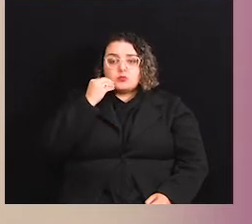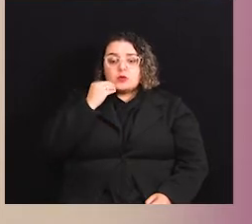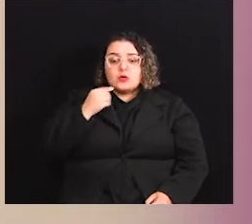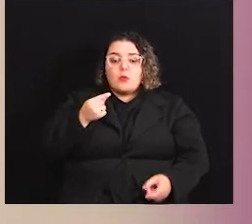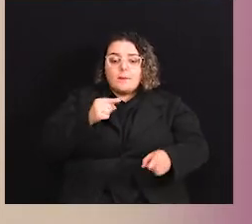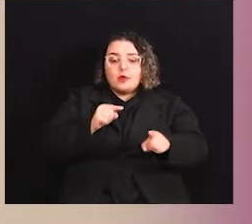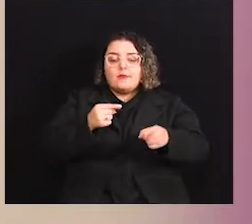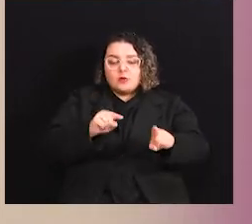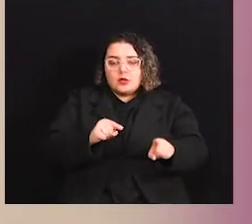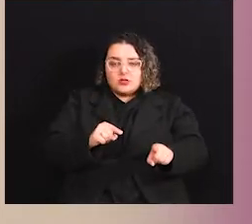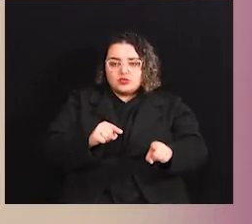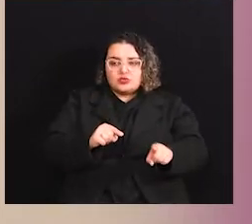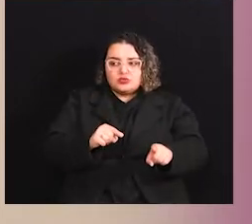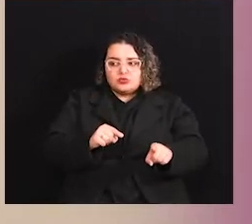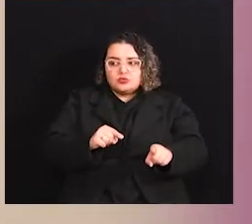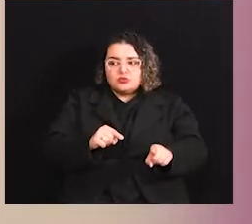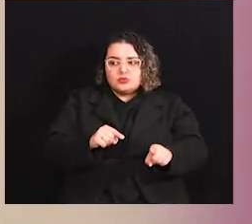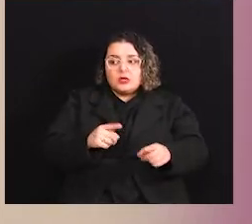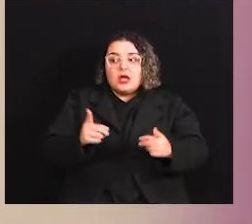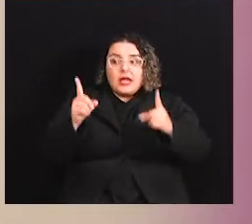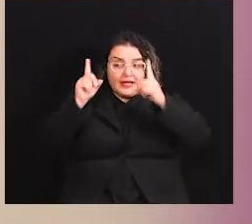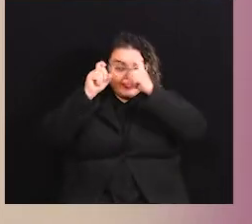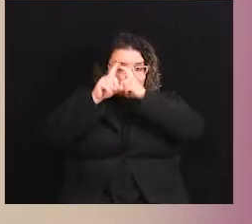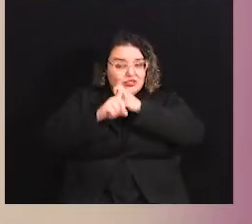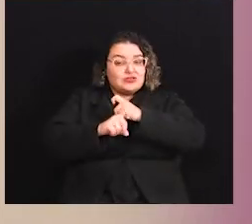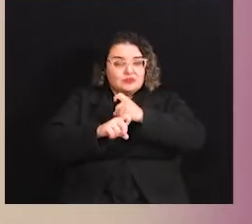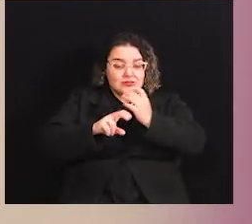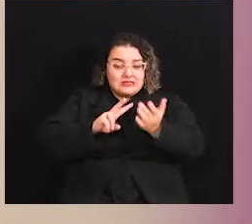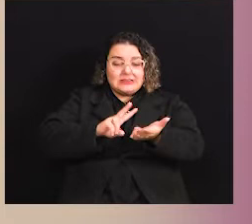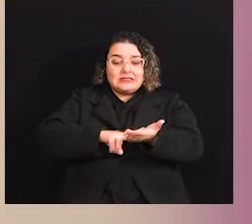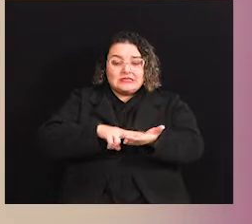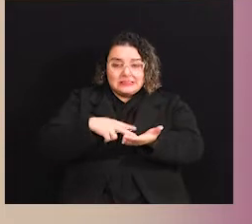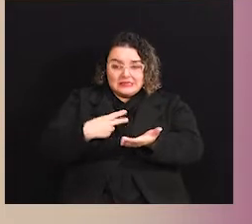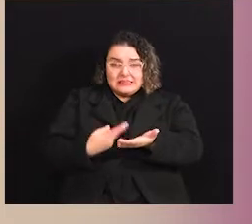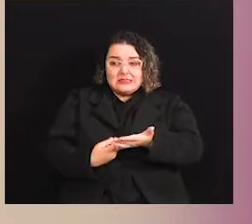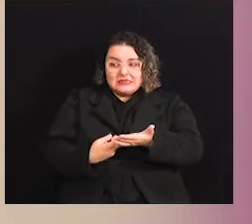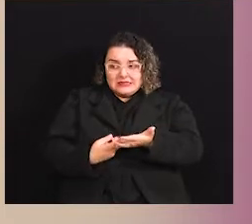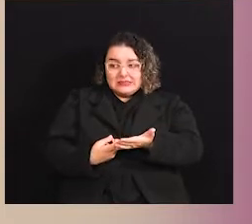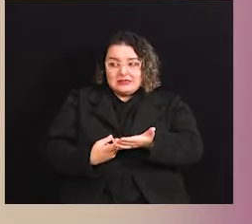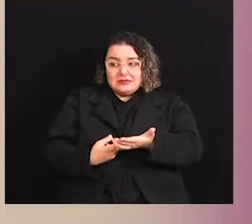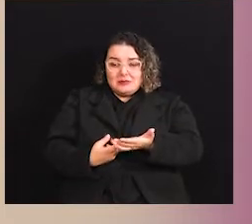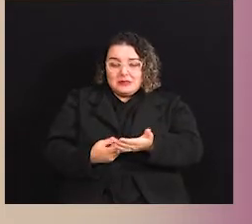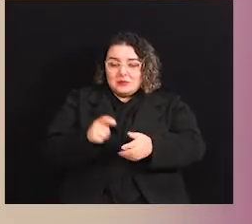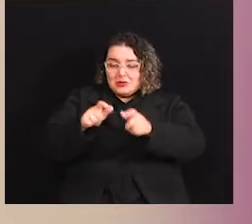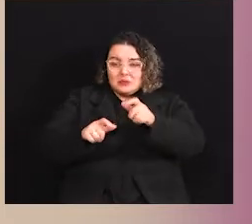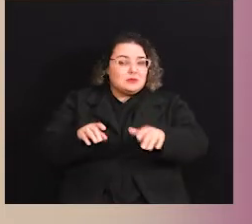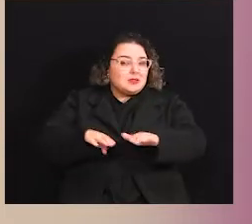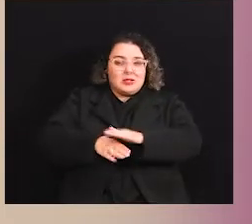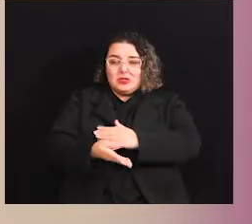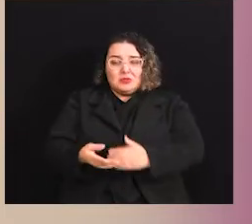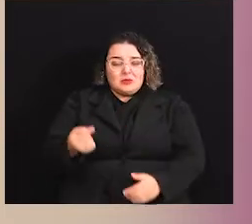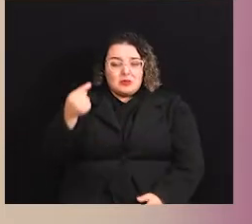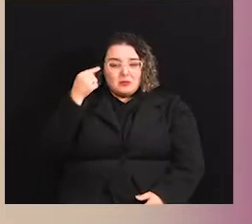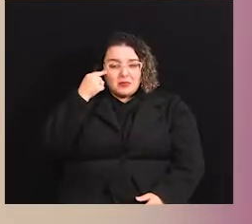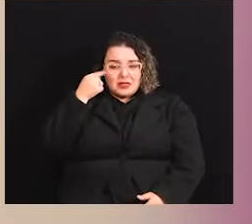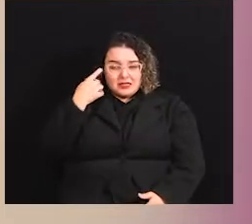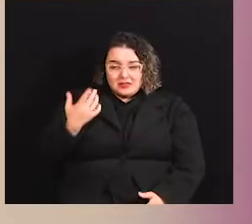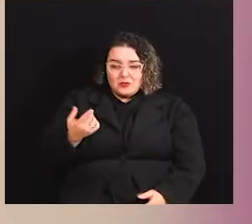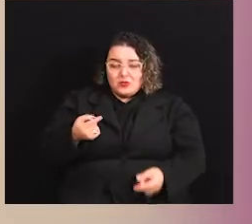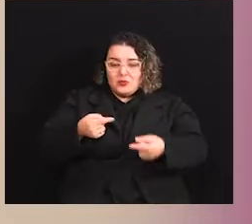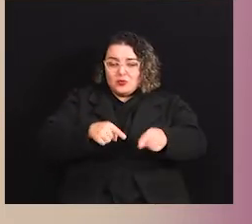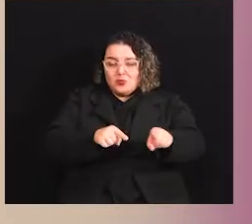teste provocativo é até bastante difícil de ser interpretado por quem não está muito acostumado. Por quê? Imagine o seguinte, no